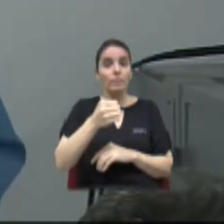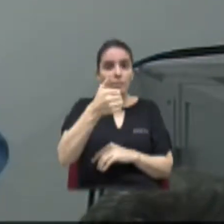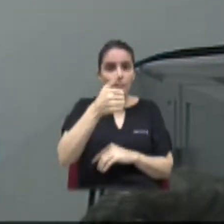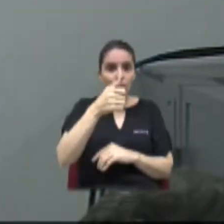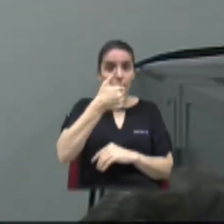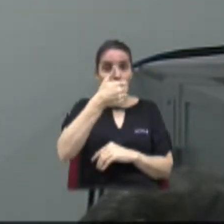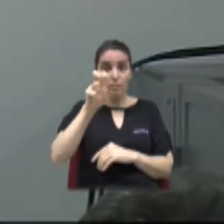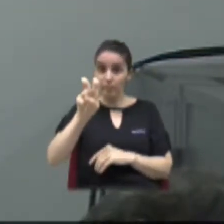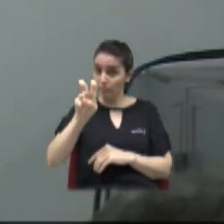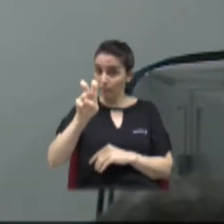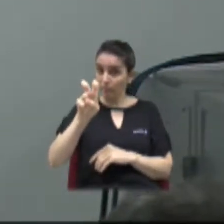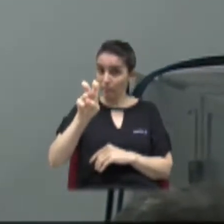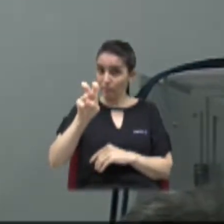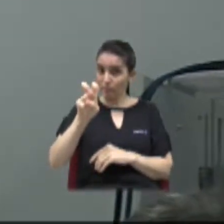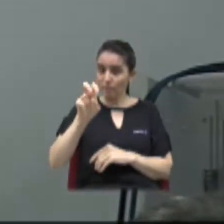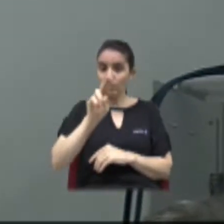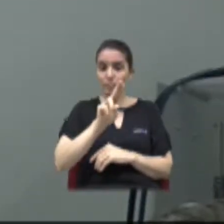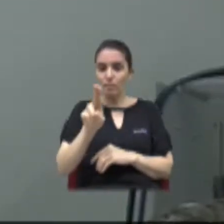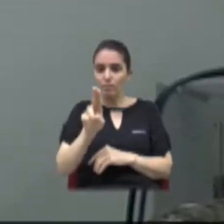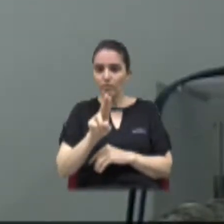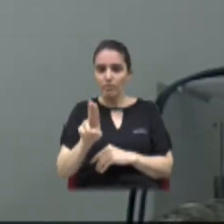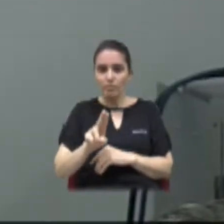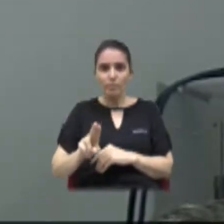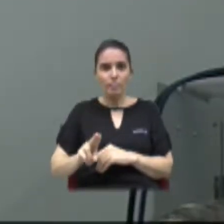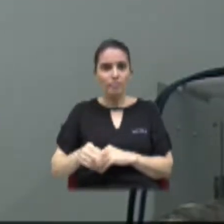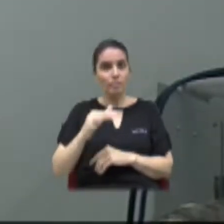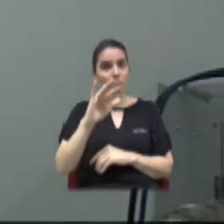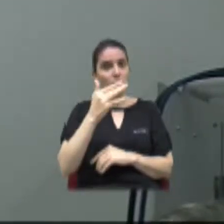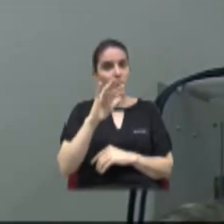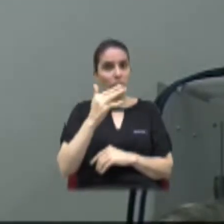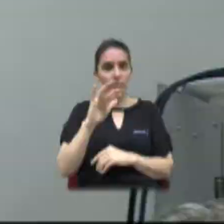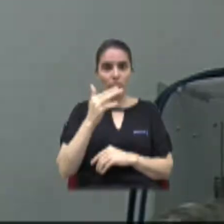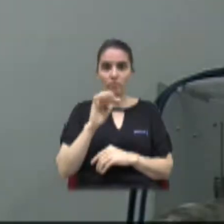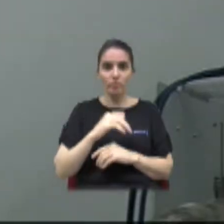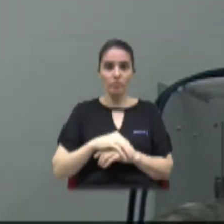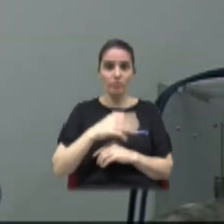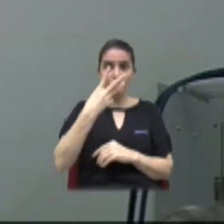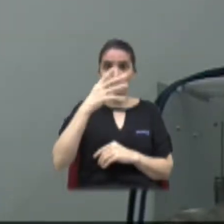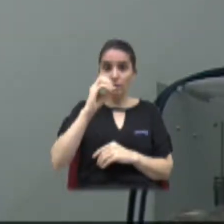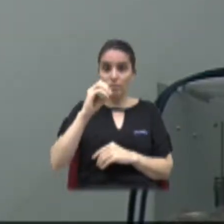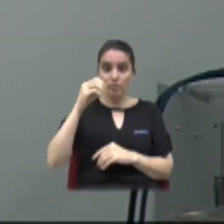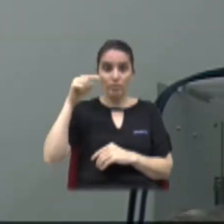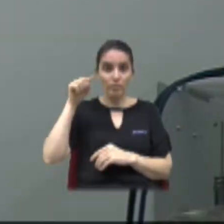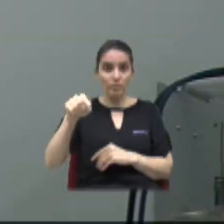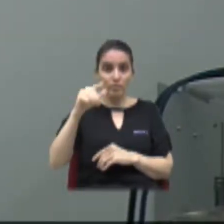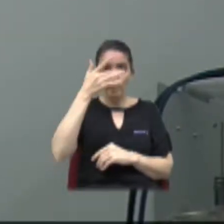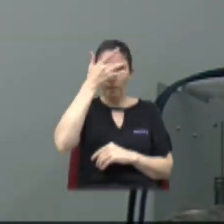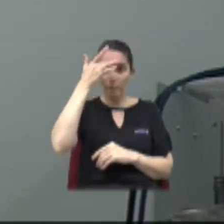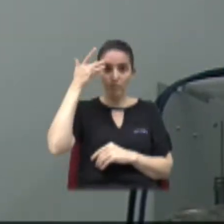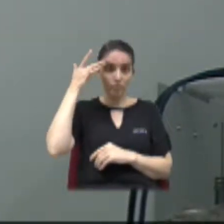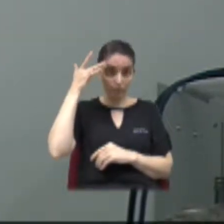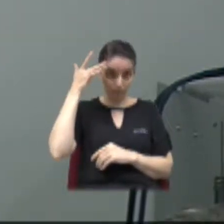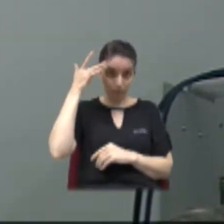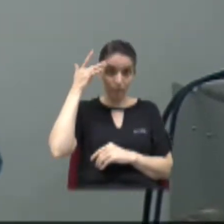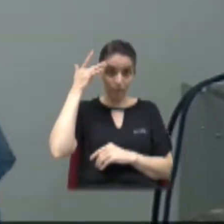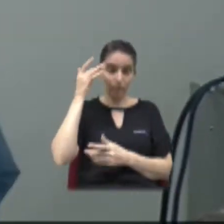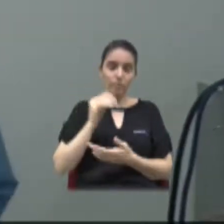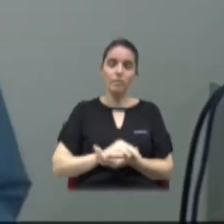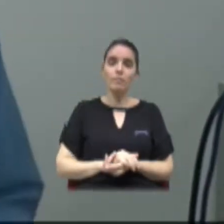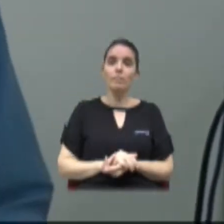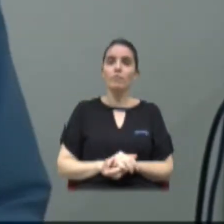pessoas. Então, realmente, o déficit habitacional na cidade de Limeira ainda continua muito grande. Apesar da entrega